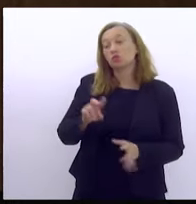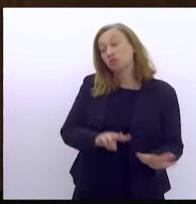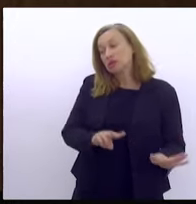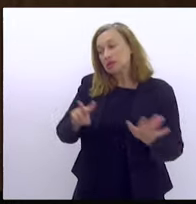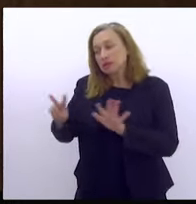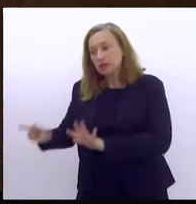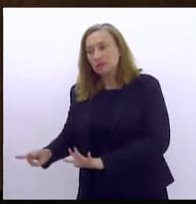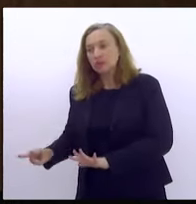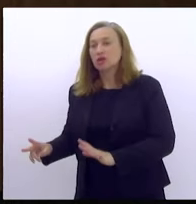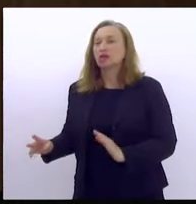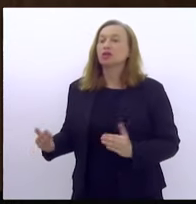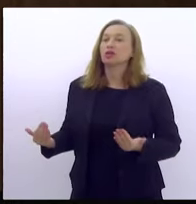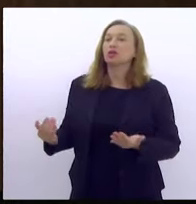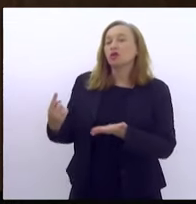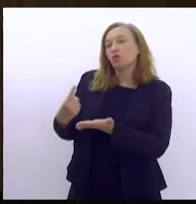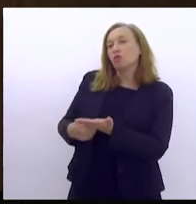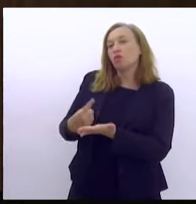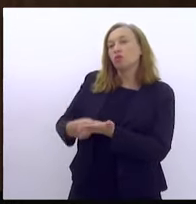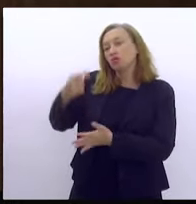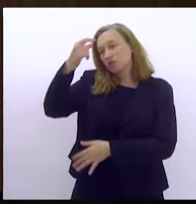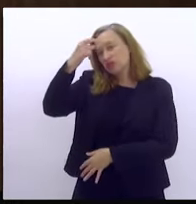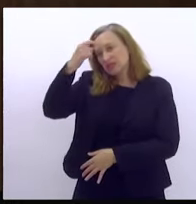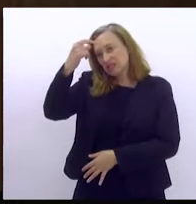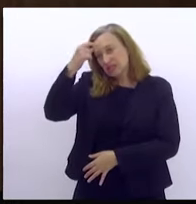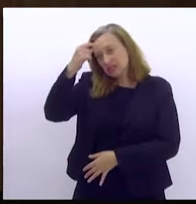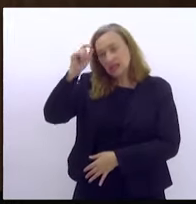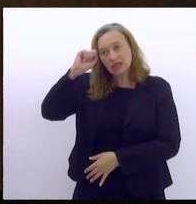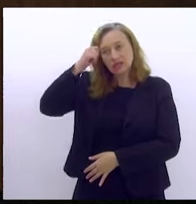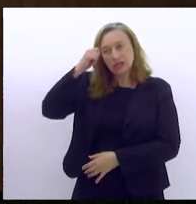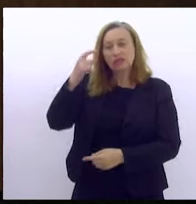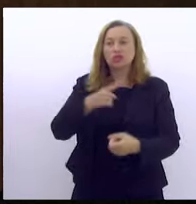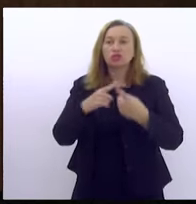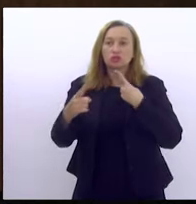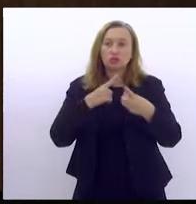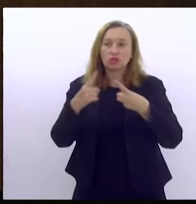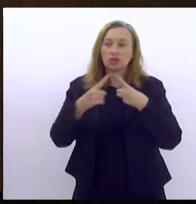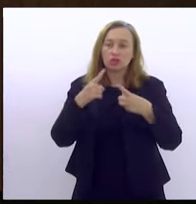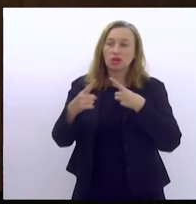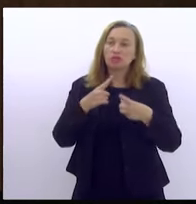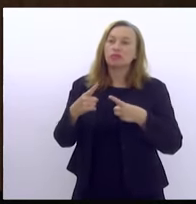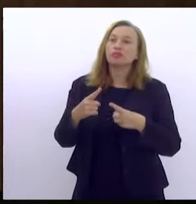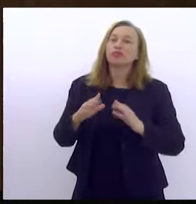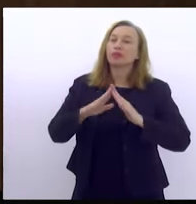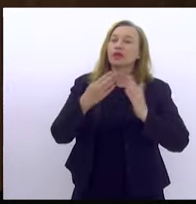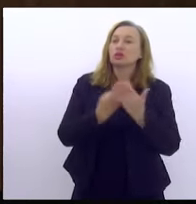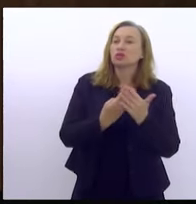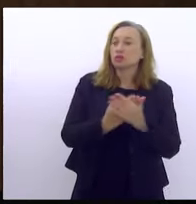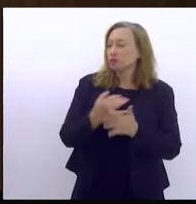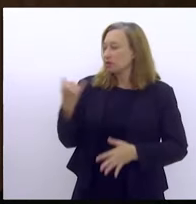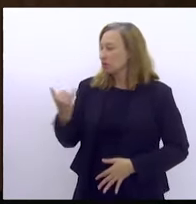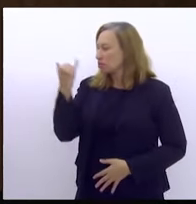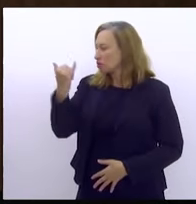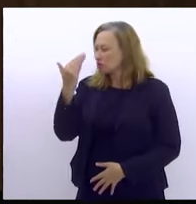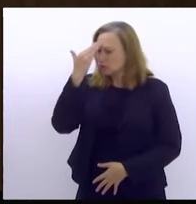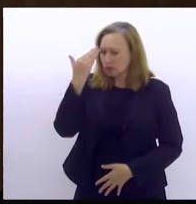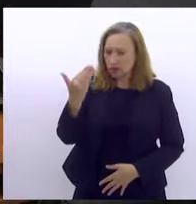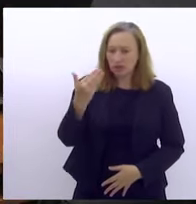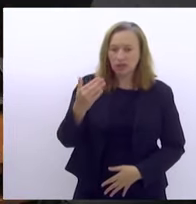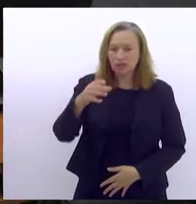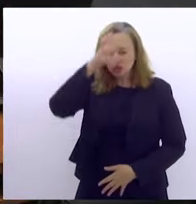e culminando no Dia da Consciência Negra, esse debate nas escolas é bem salutar e necessário. Obrigada, Tia